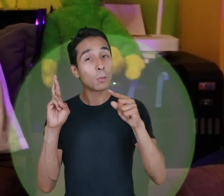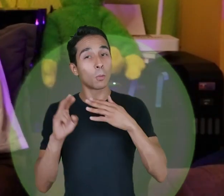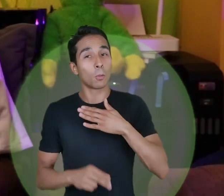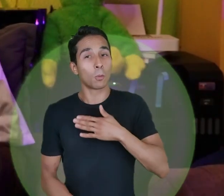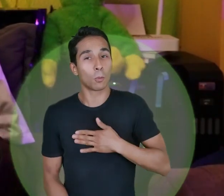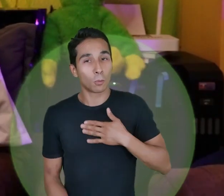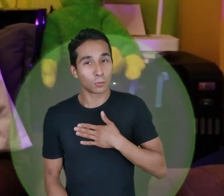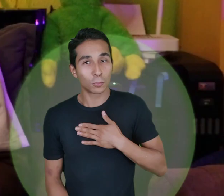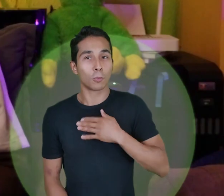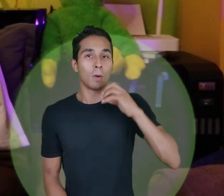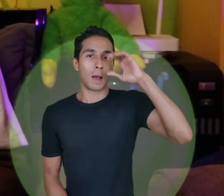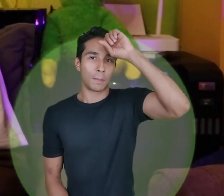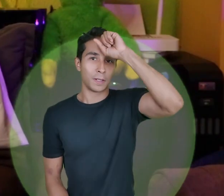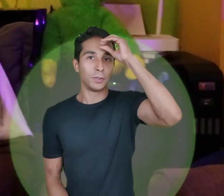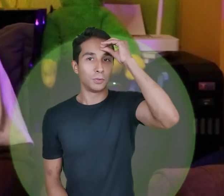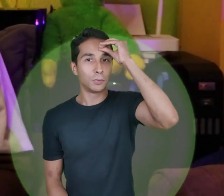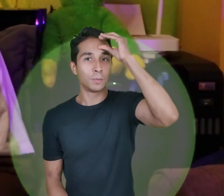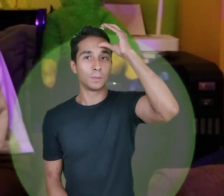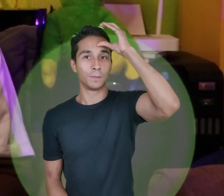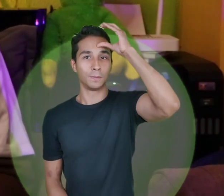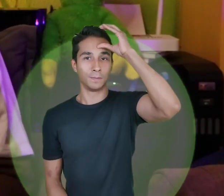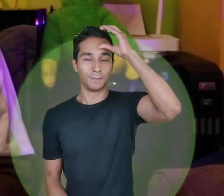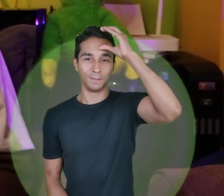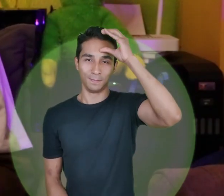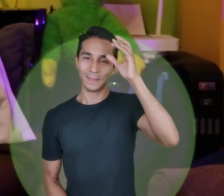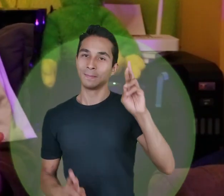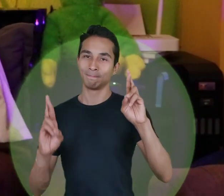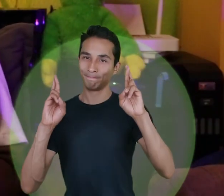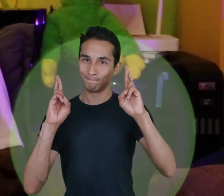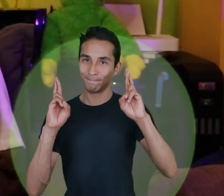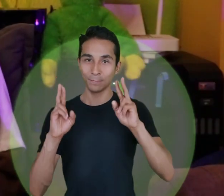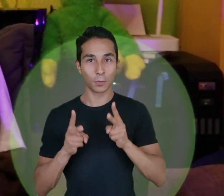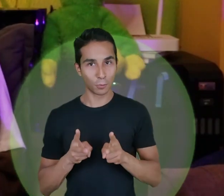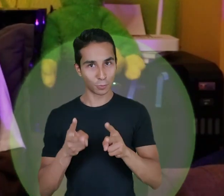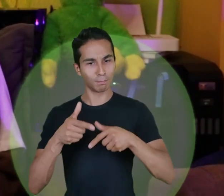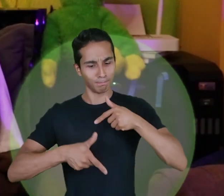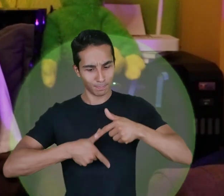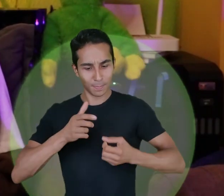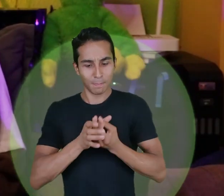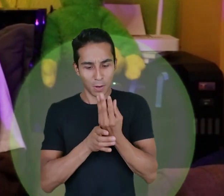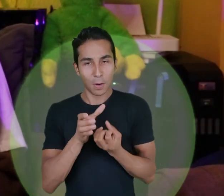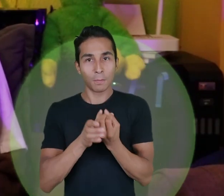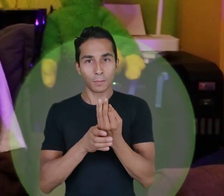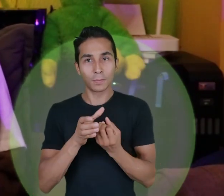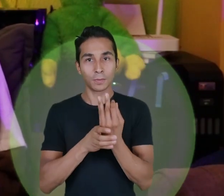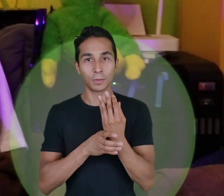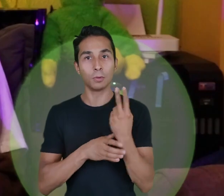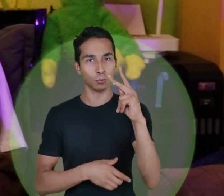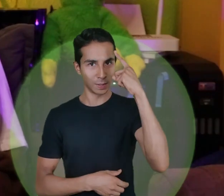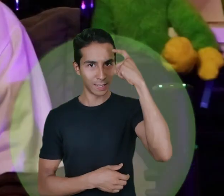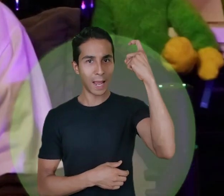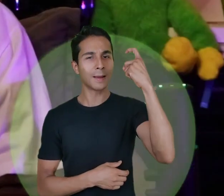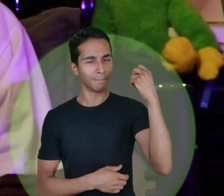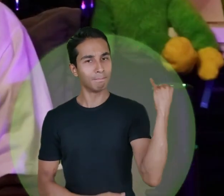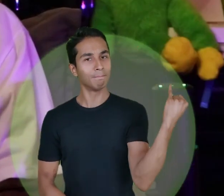desse conteúdo, que você, tipo, tenha aprendido algumas coisas aí e também possa, tipo, continuar produzindo. Eu acredito que a sua